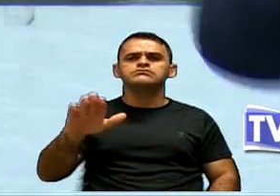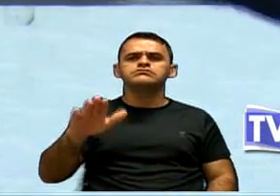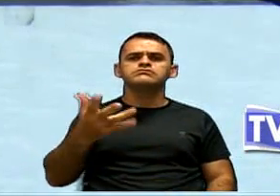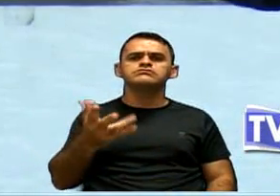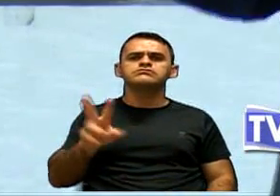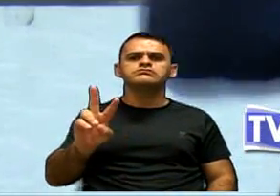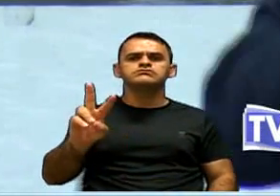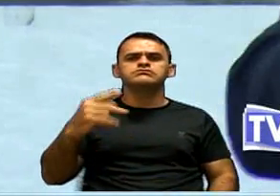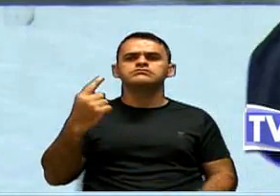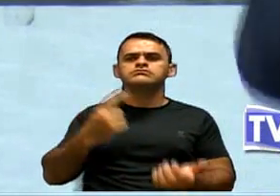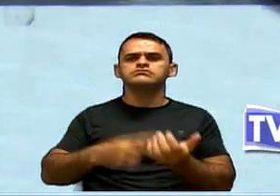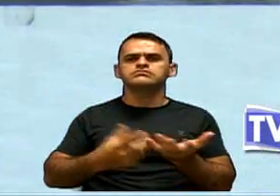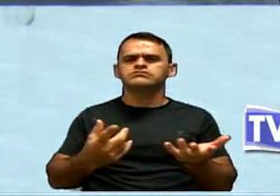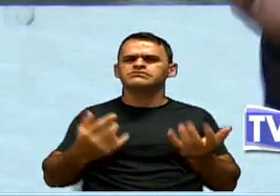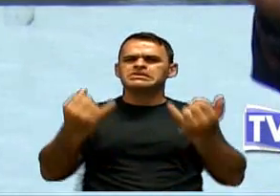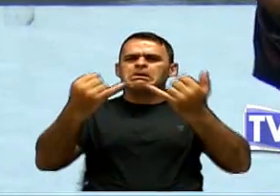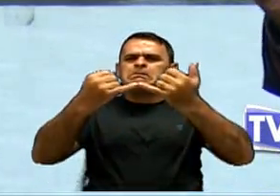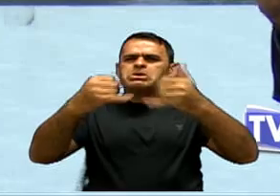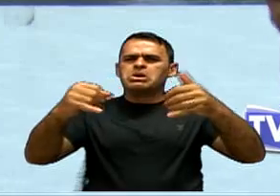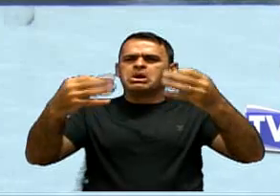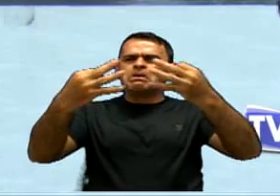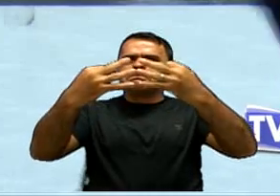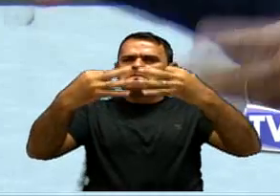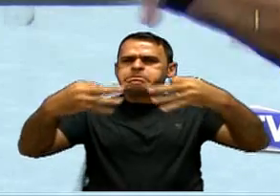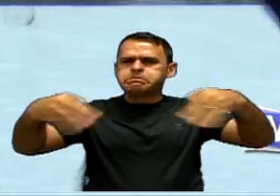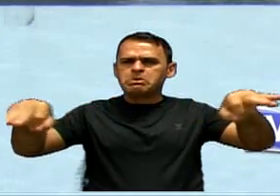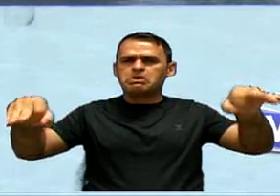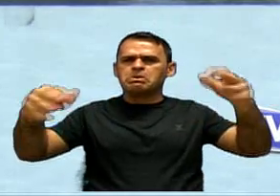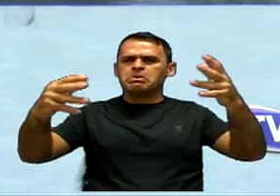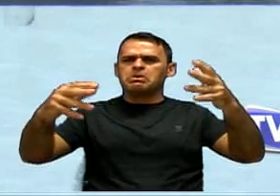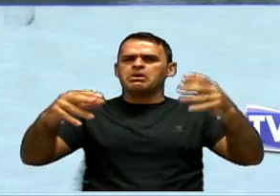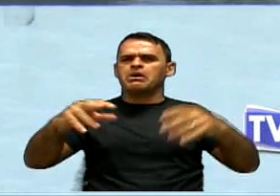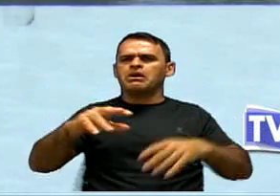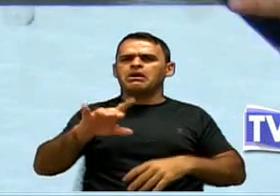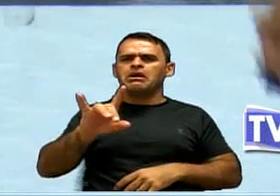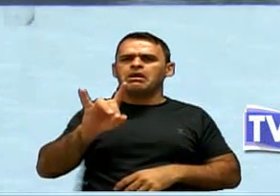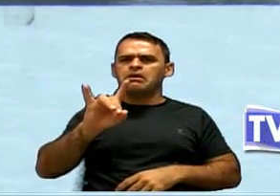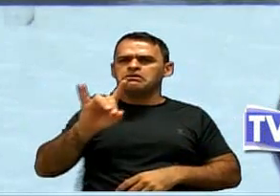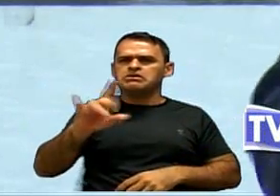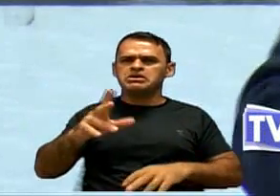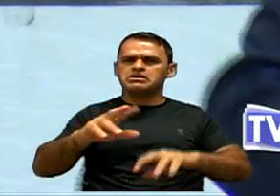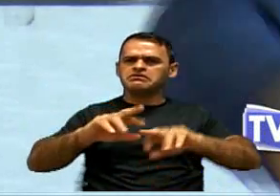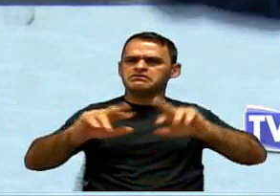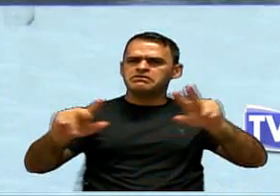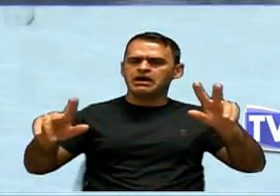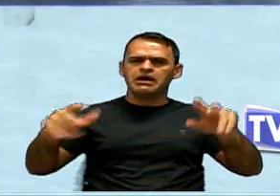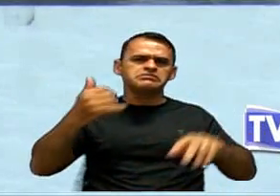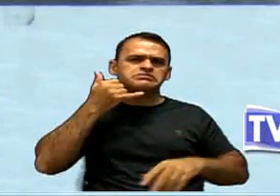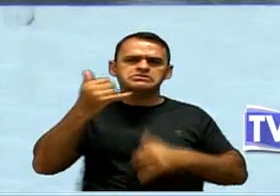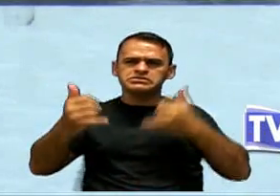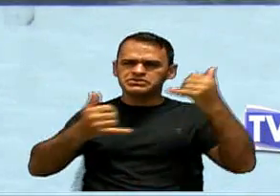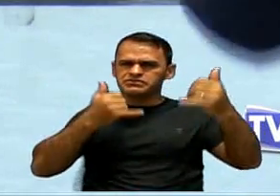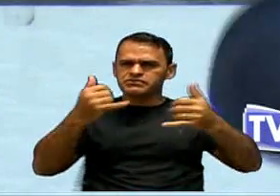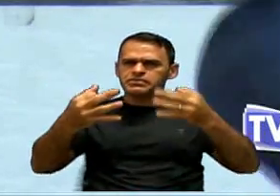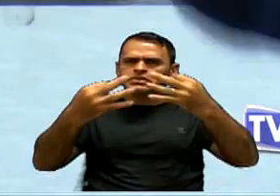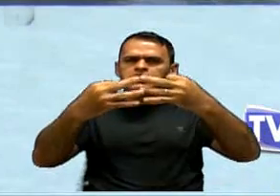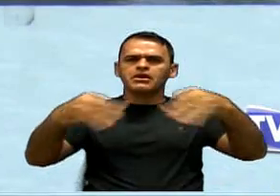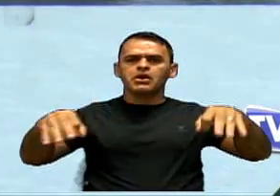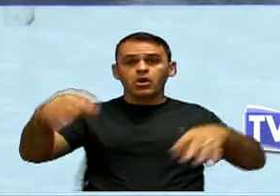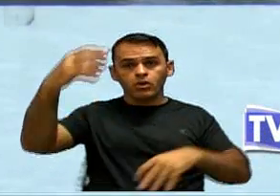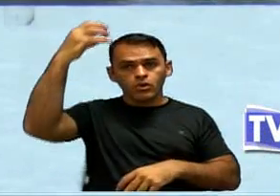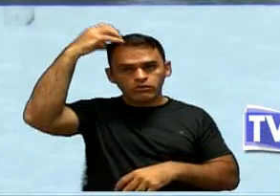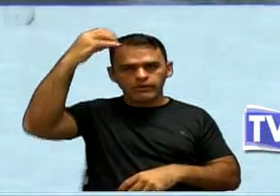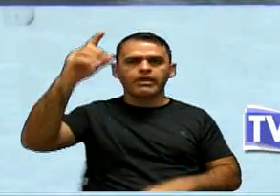gente cobra daqueles fios caídos da Vivo ou das outras empresas. Quem é culpado? É